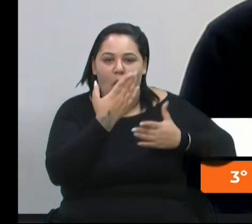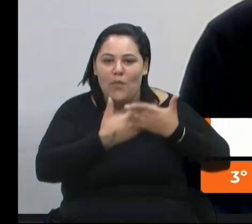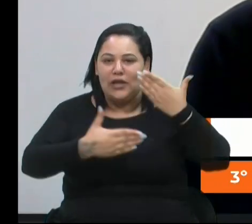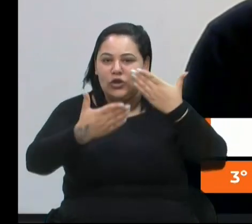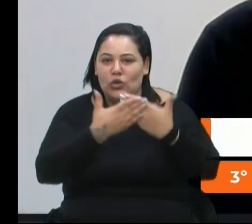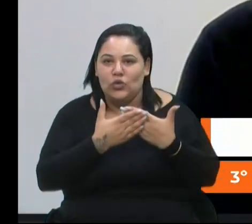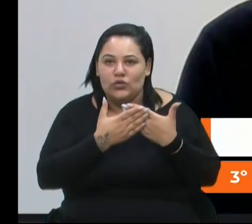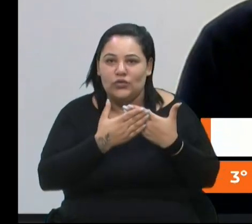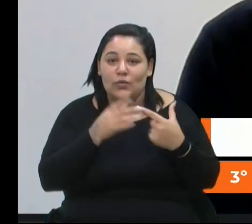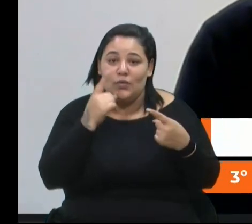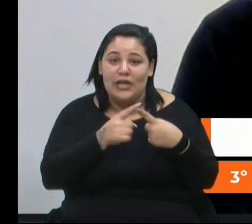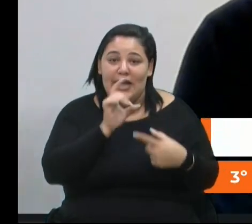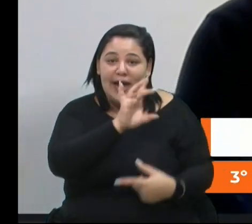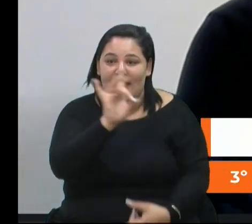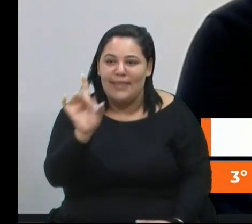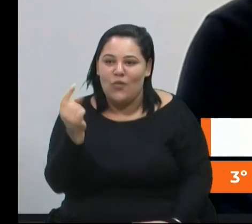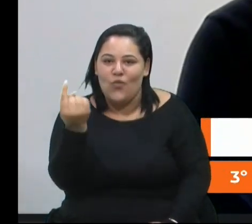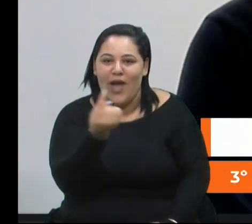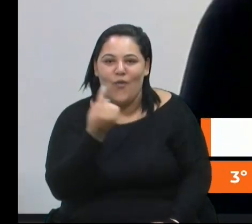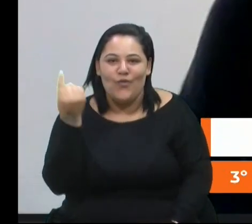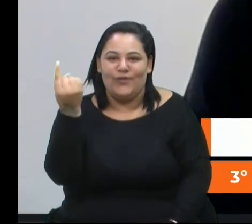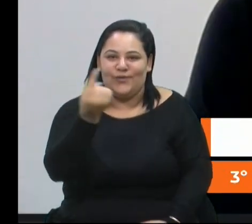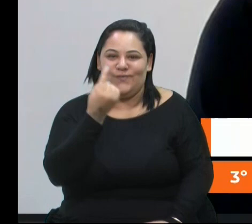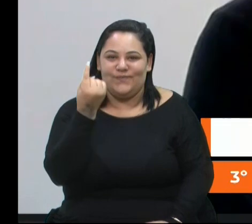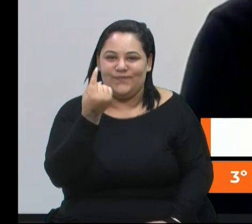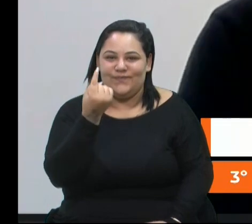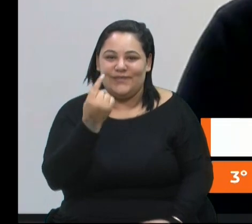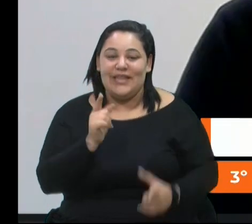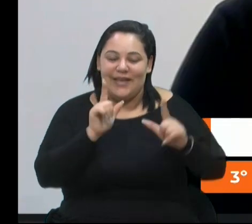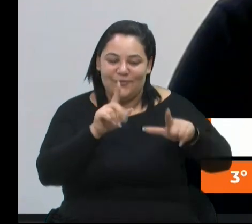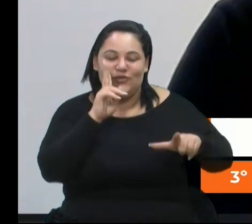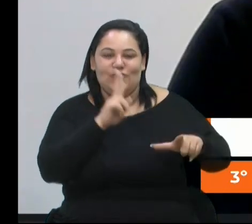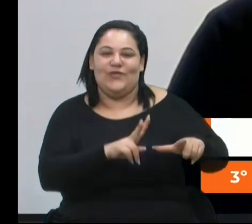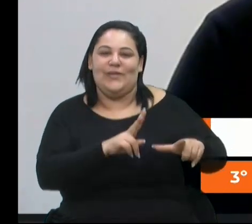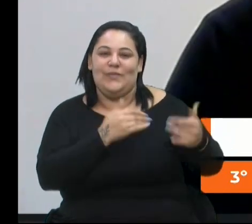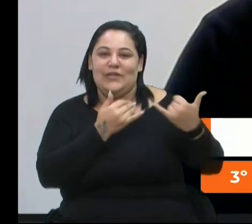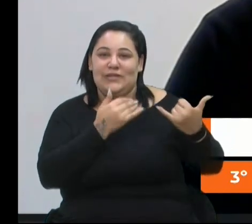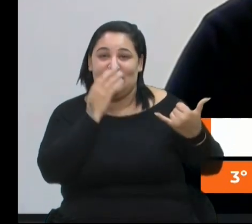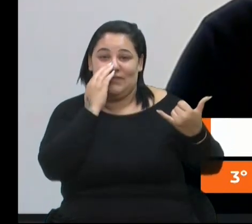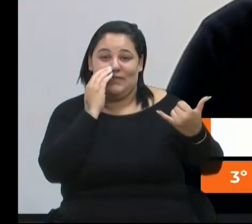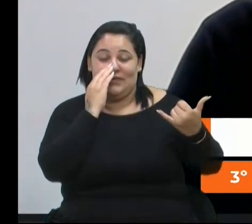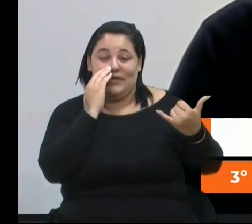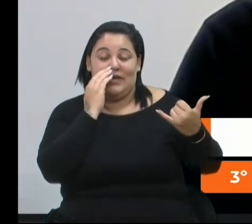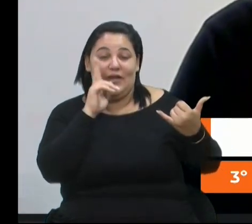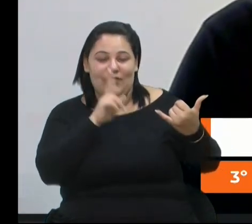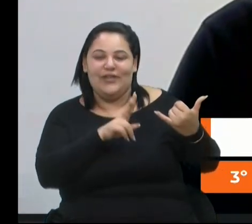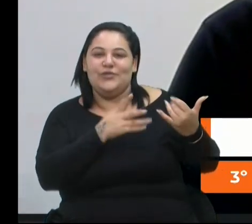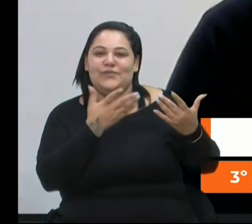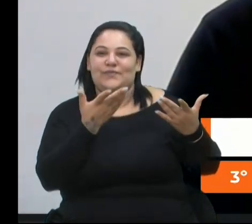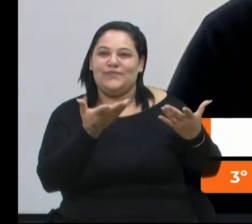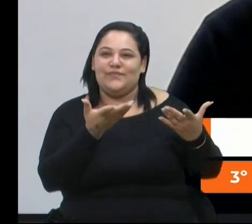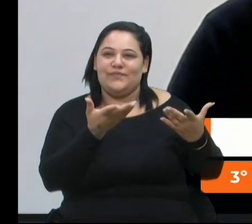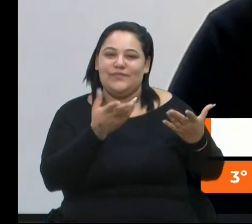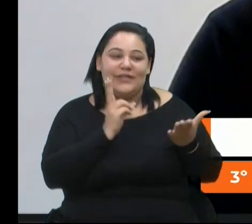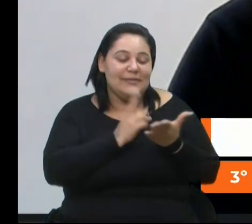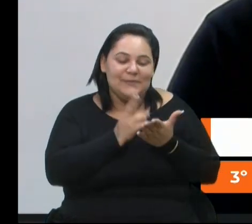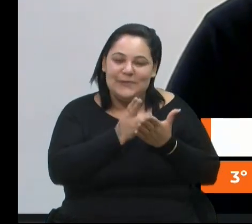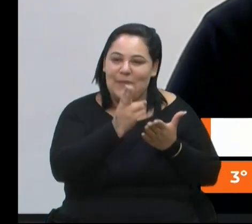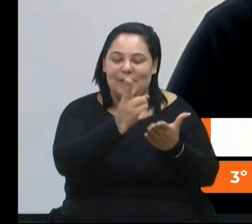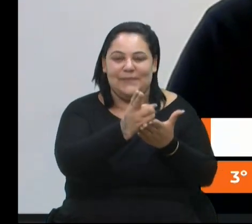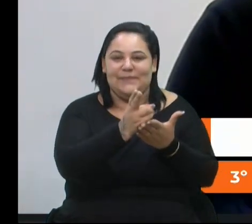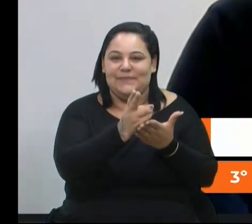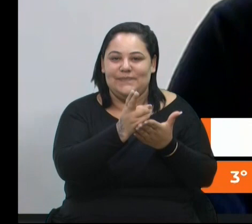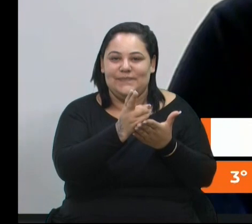um é único. E aí é onde a gente vê aí, por exemplo, eu vejo isso